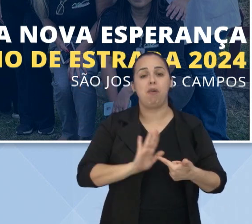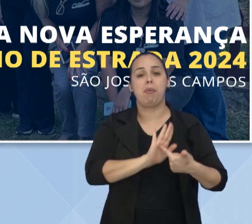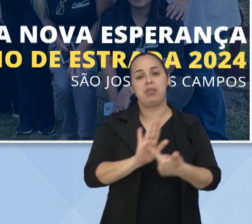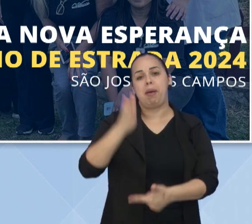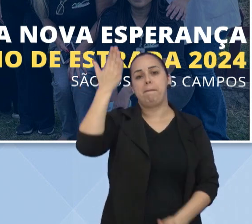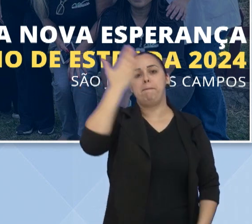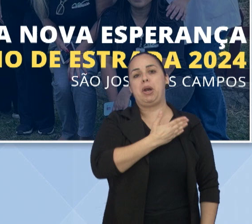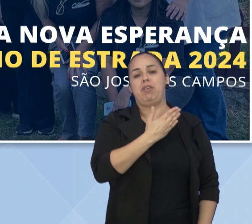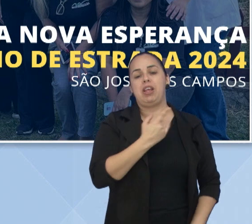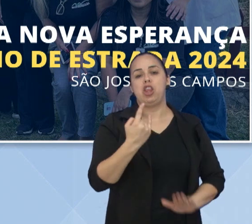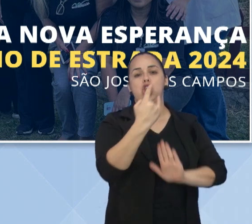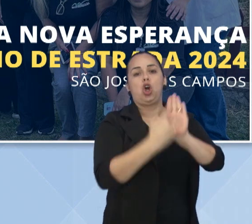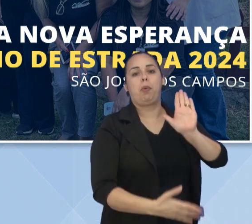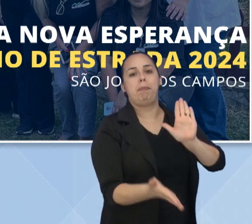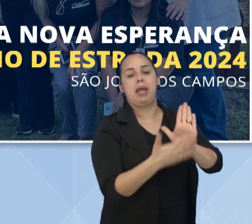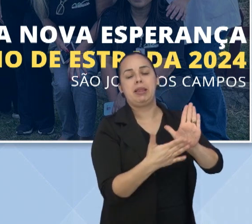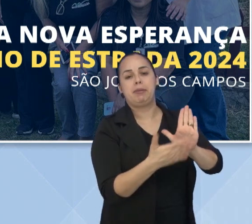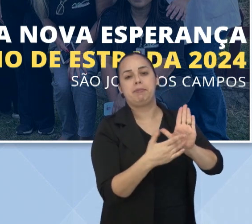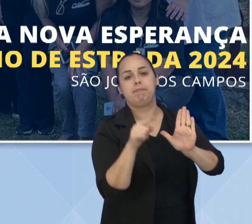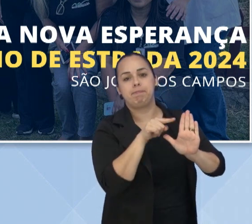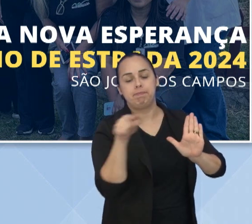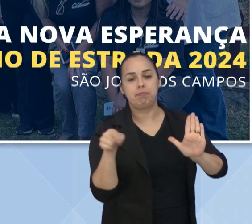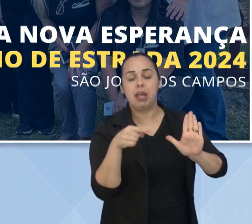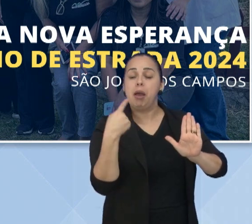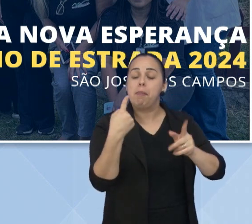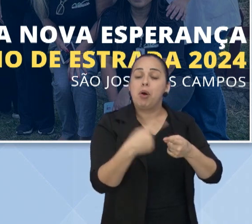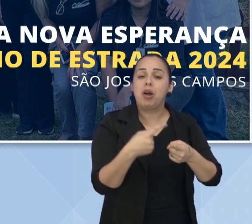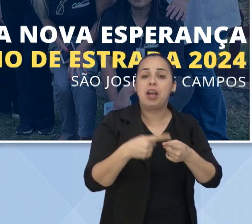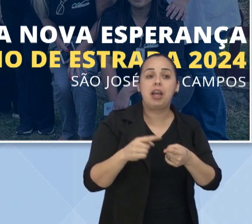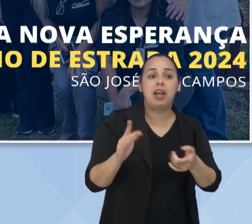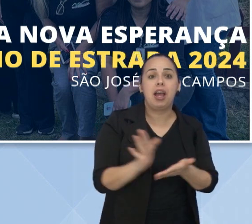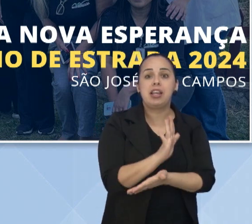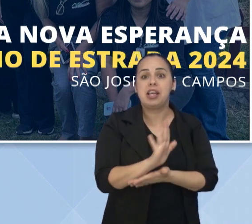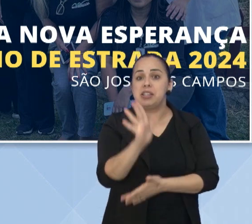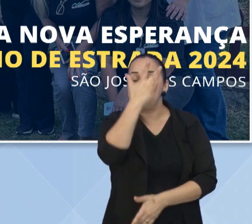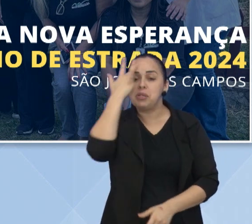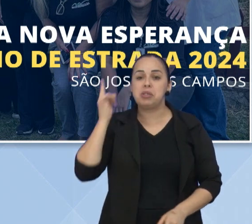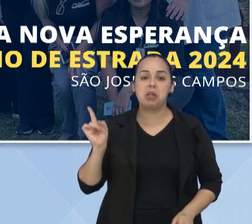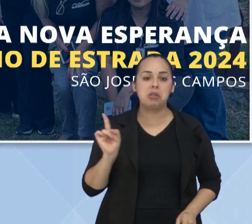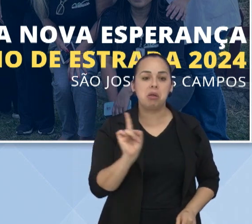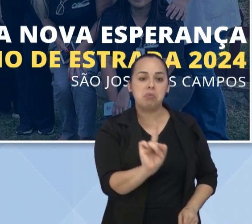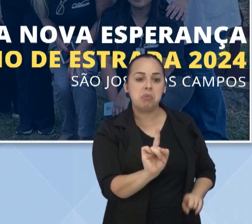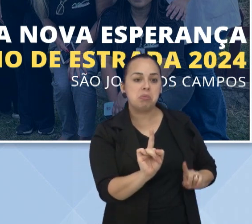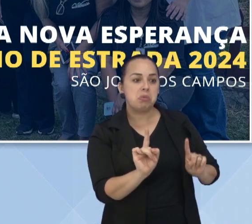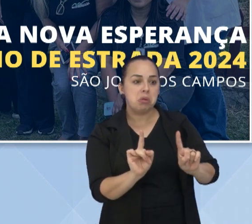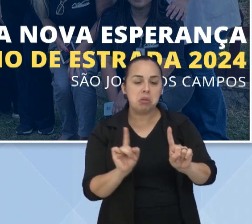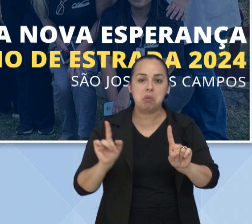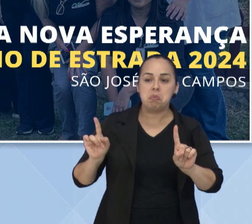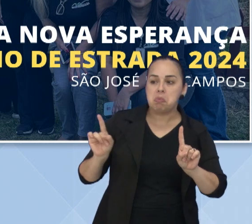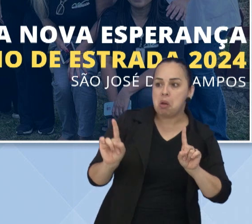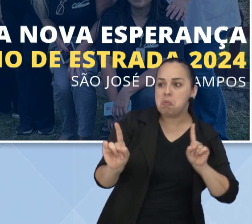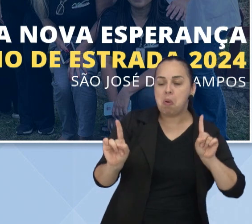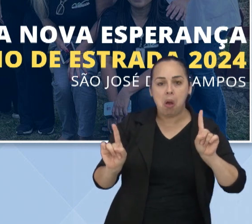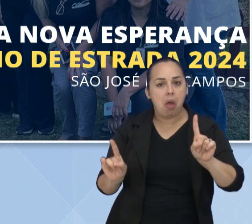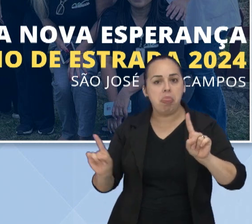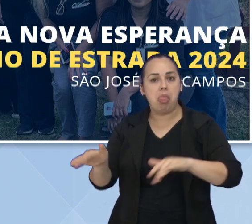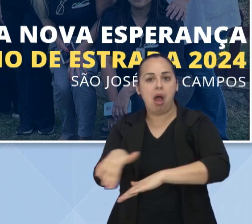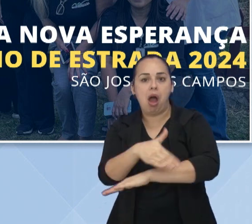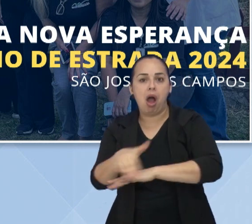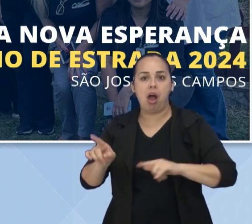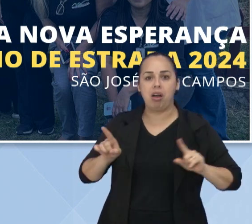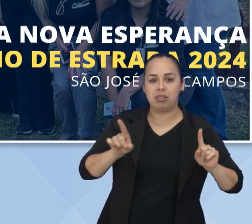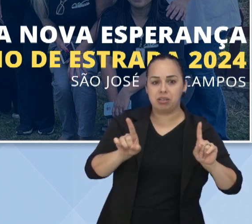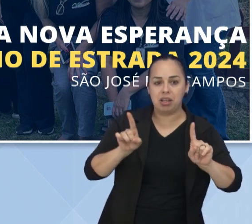vem a documentação, porque essas pessoas estão indo ou não indo para as ruas